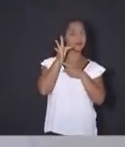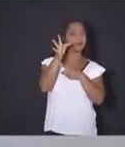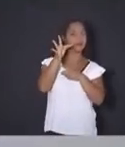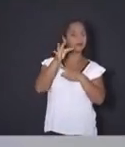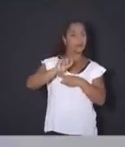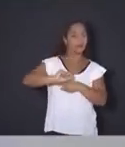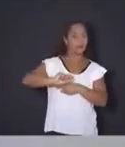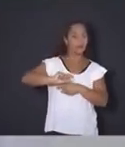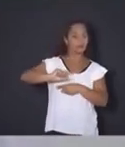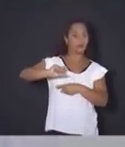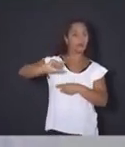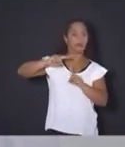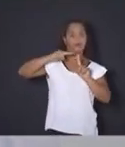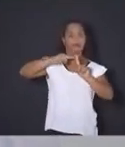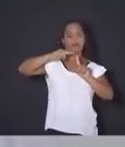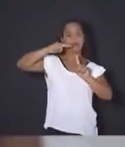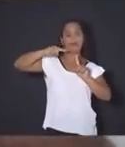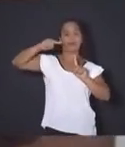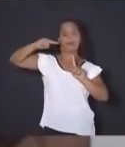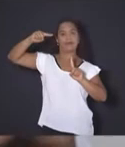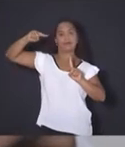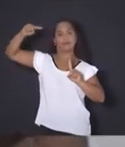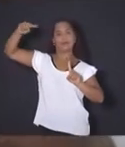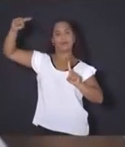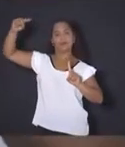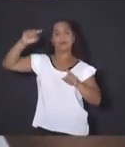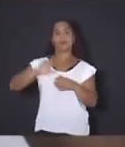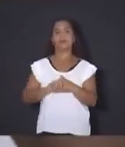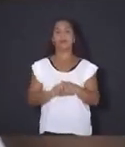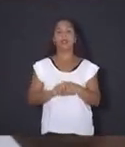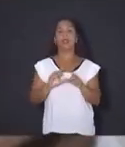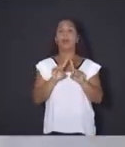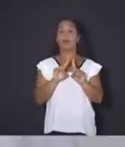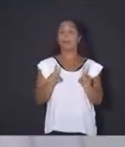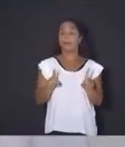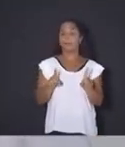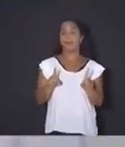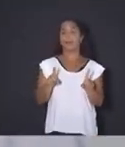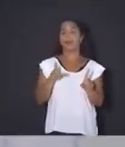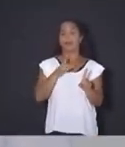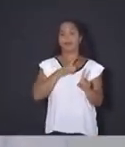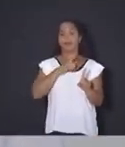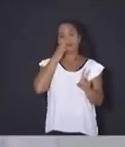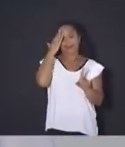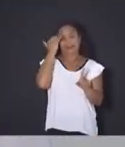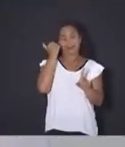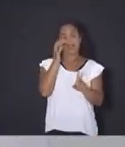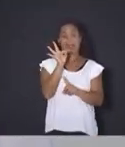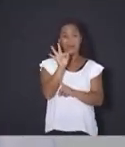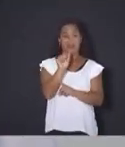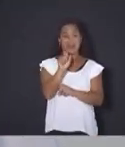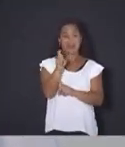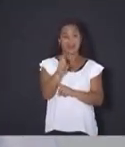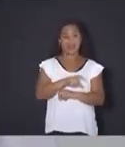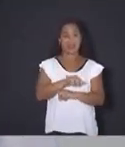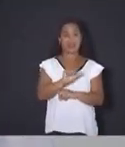que nós tínhamos as taxas de juros mais altas do mundo